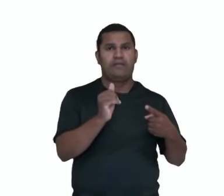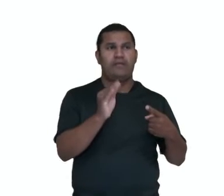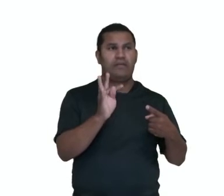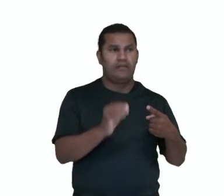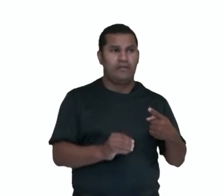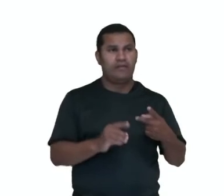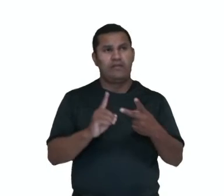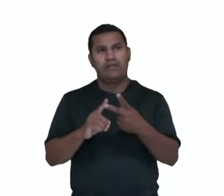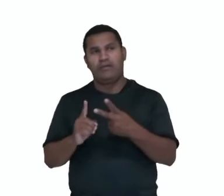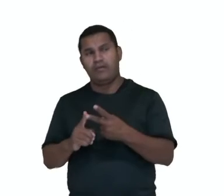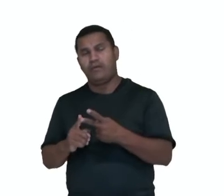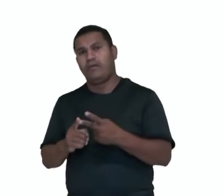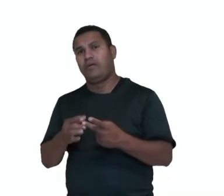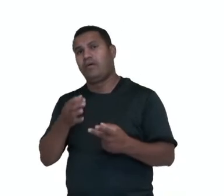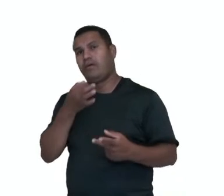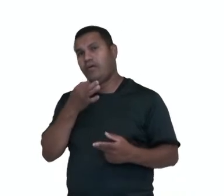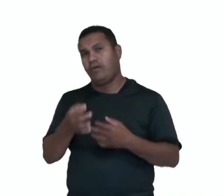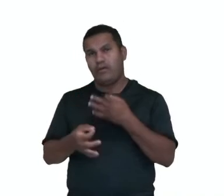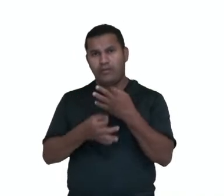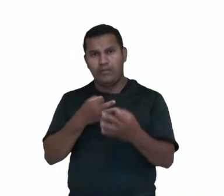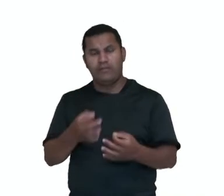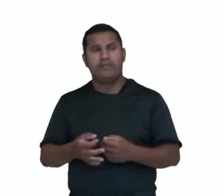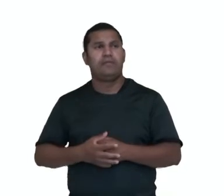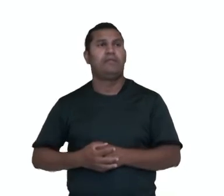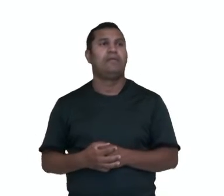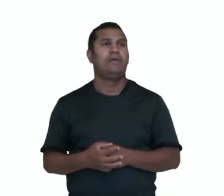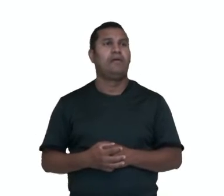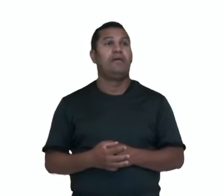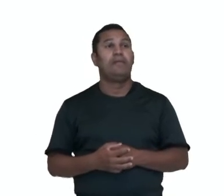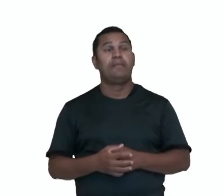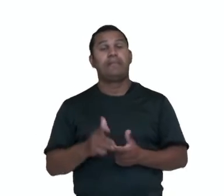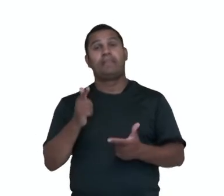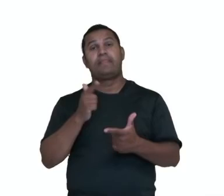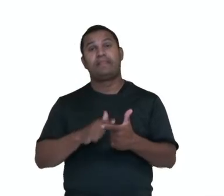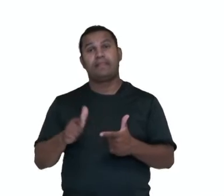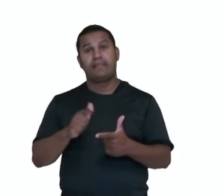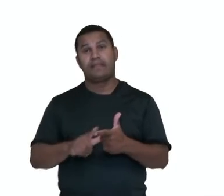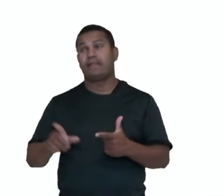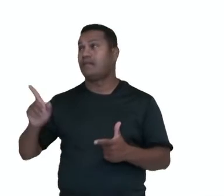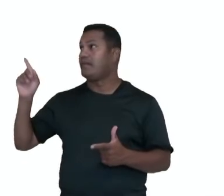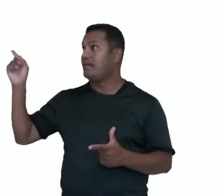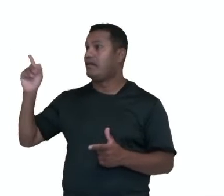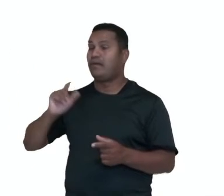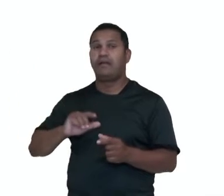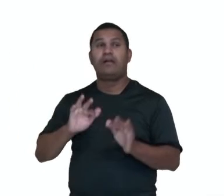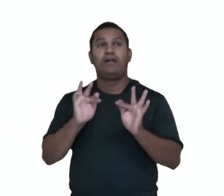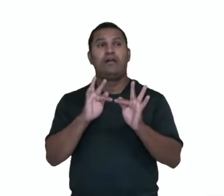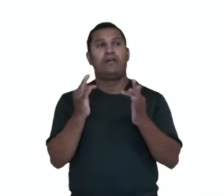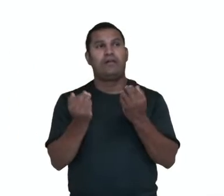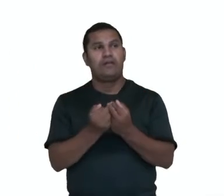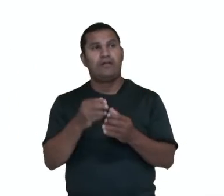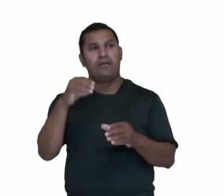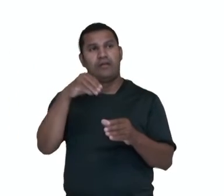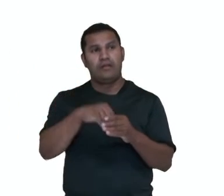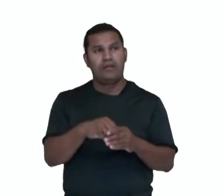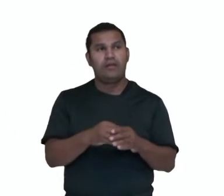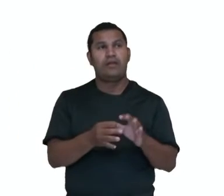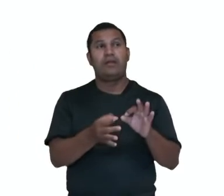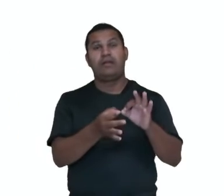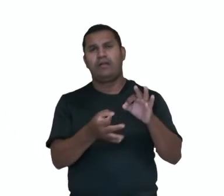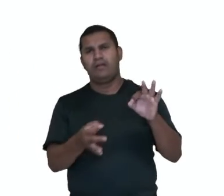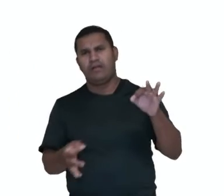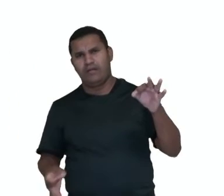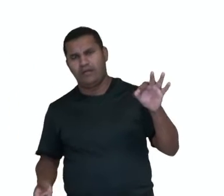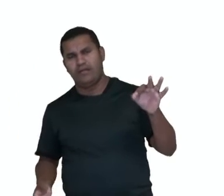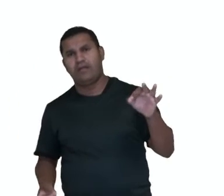série. Tanto a família quanto os colegas da escola, muitos desenhos, sobretudo poemas de amor, ideias para histórias e até escritos de